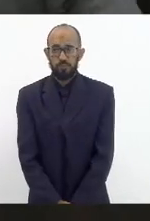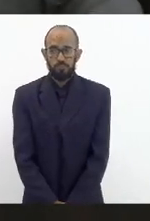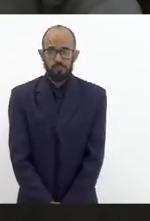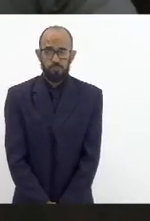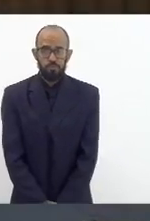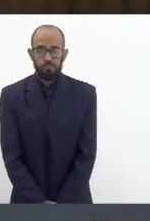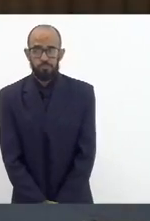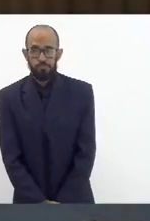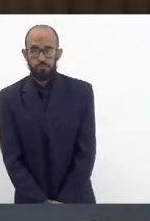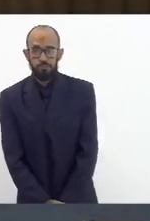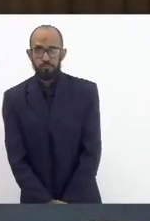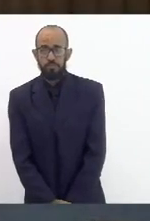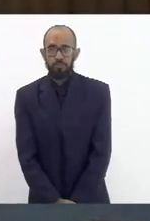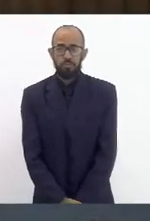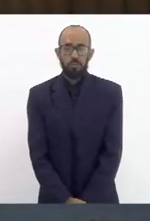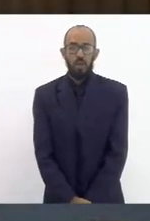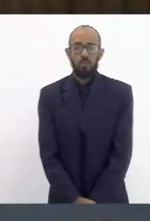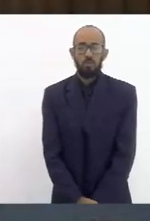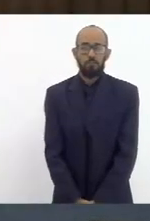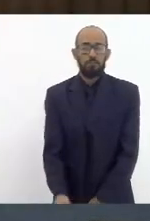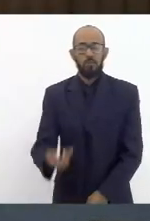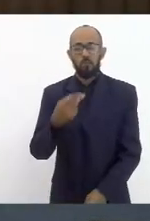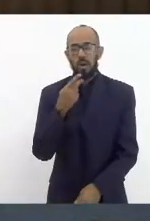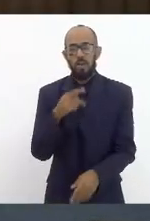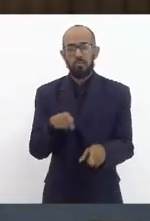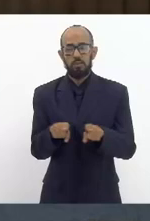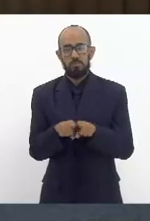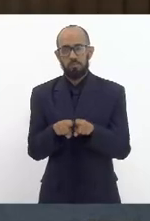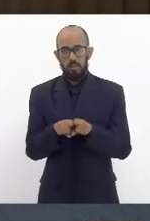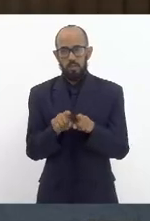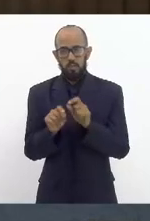Muito bom. Queria dizer uma coisa aqui para vocês.